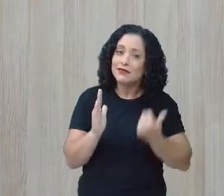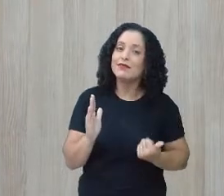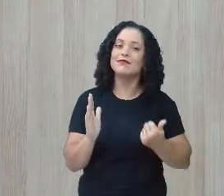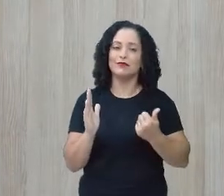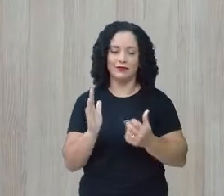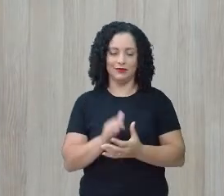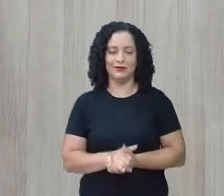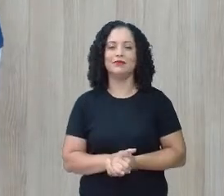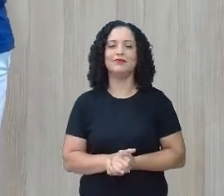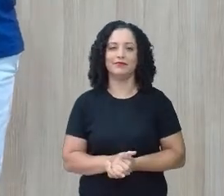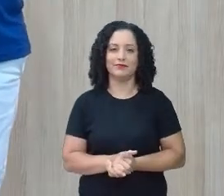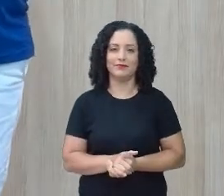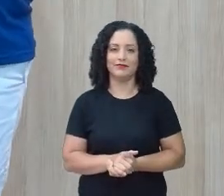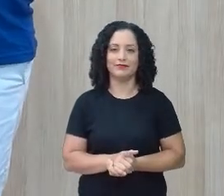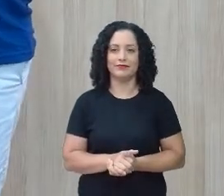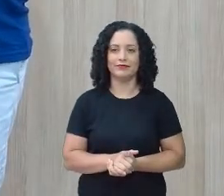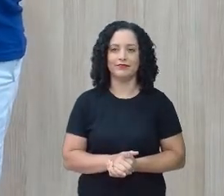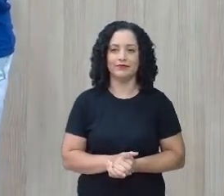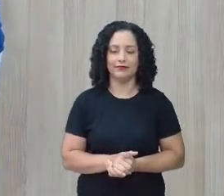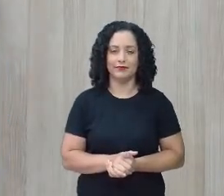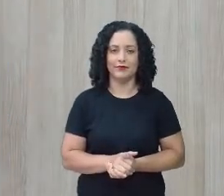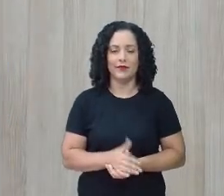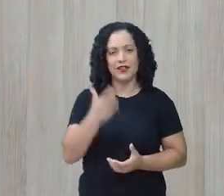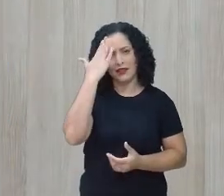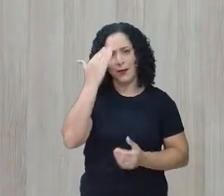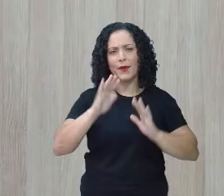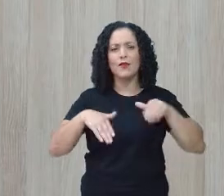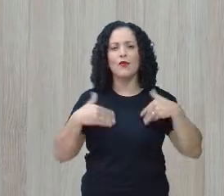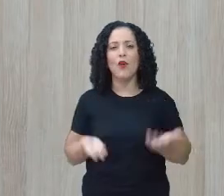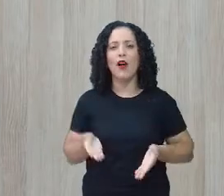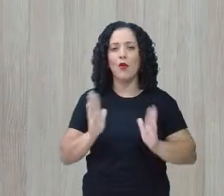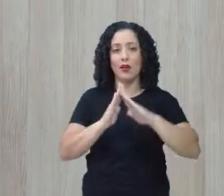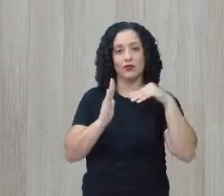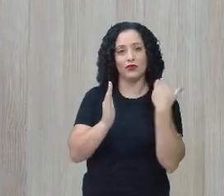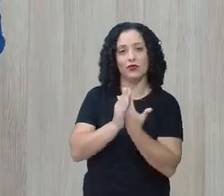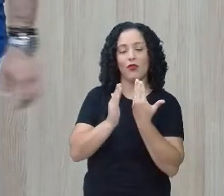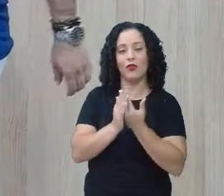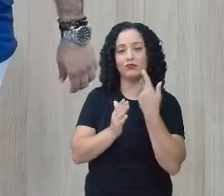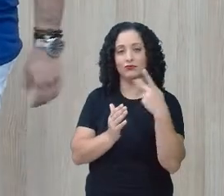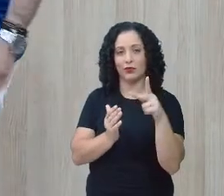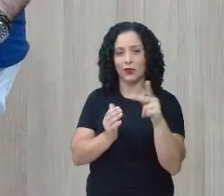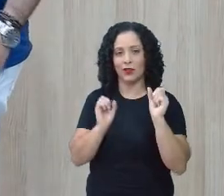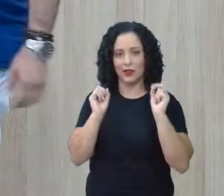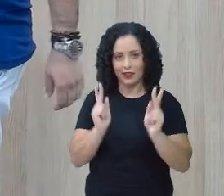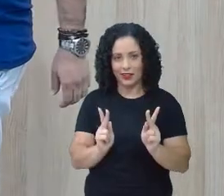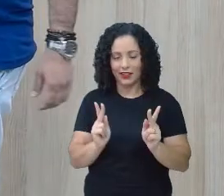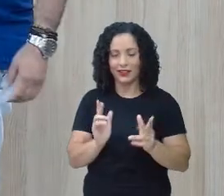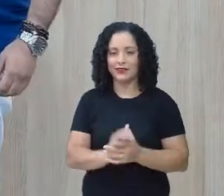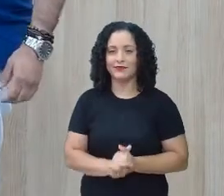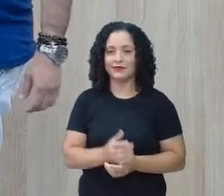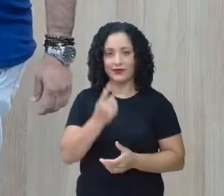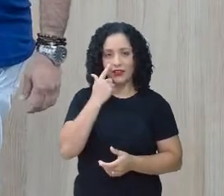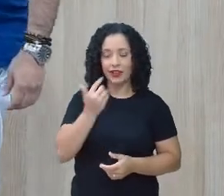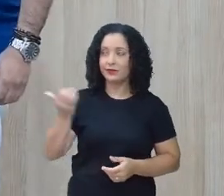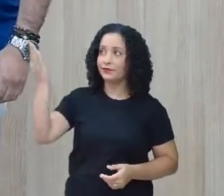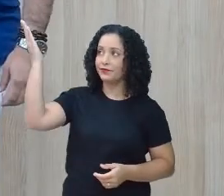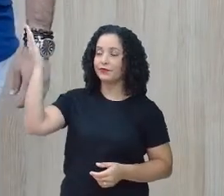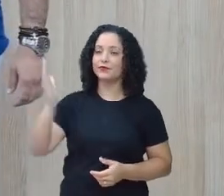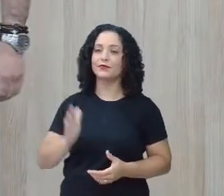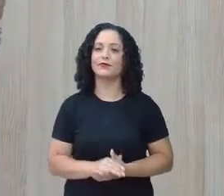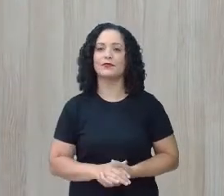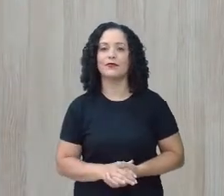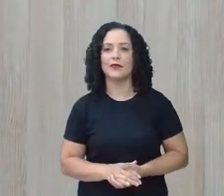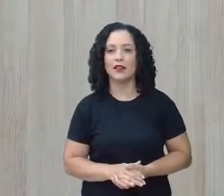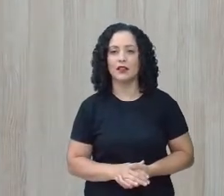caso, né? Para a gente ter um acompanhamento aqui e saber, né, de onde aqui vocês estão falando, beleza? Vejam, então, qual era